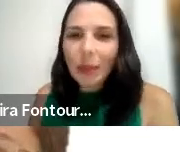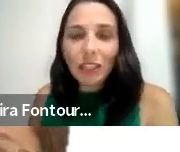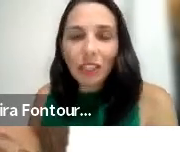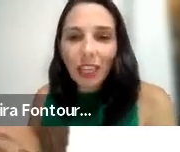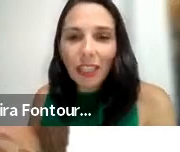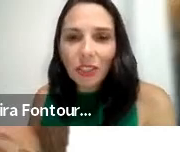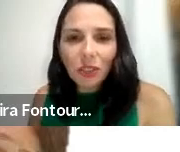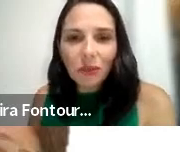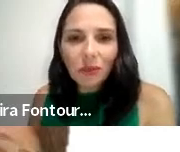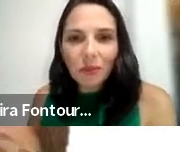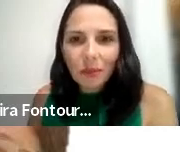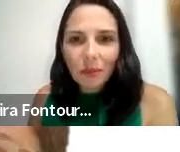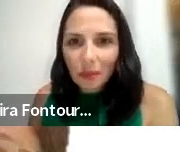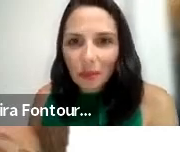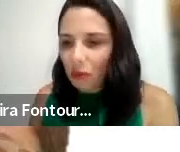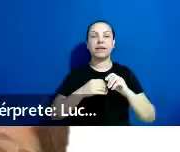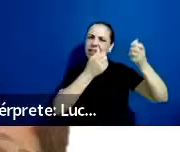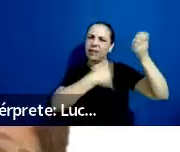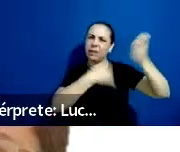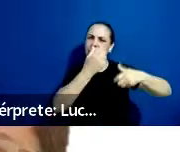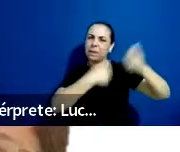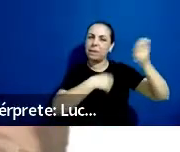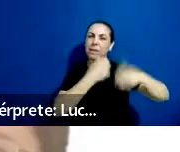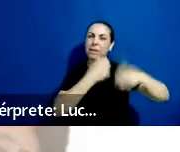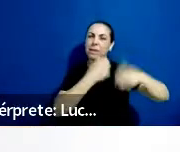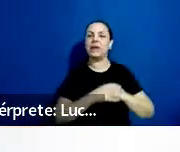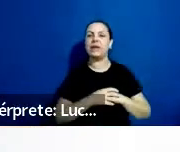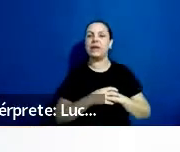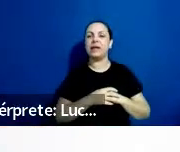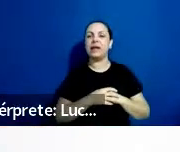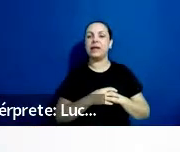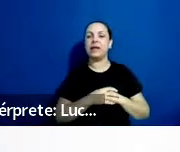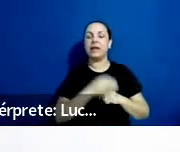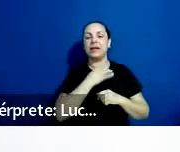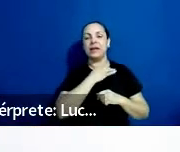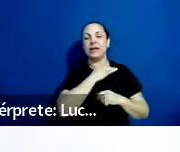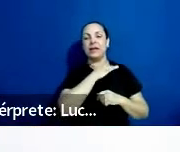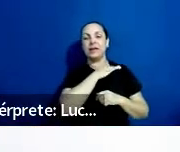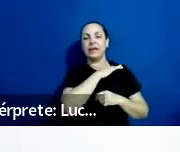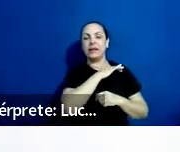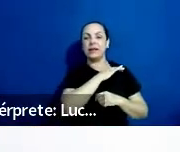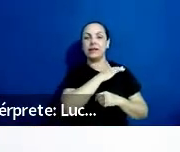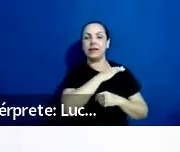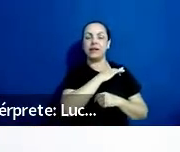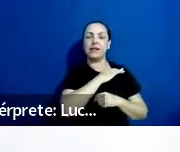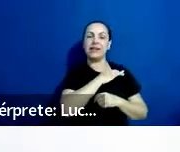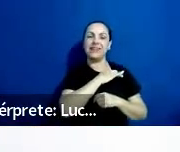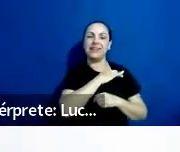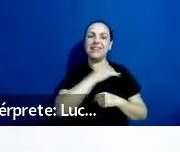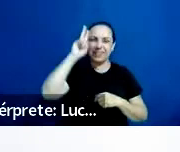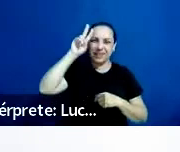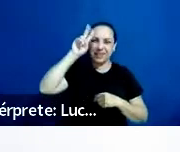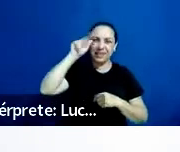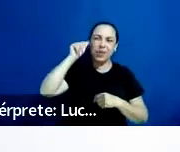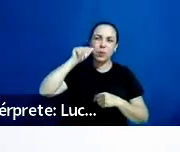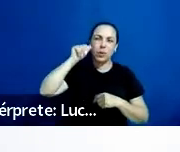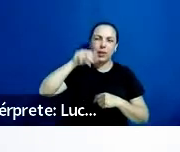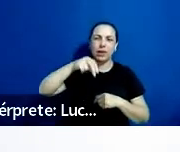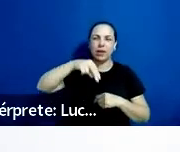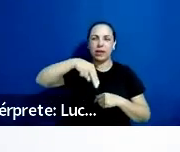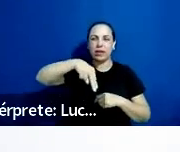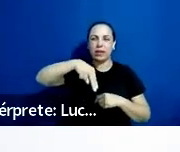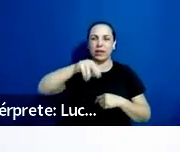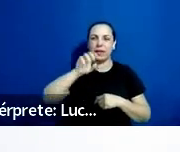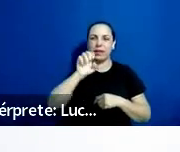para a gente, vou compartilhar aqui. Aquilo que a Neiva falou agora para a gente é